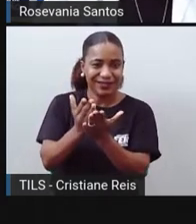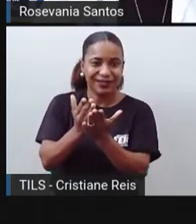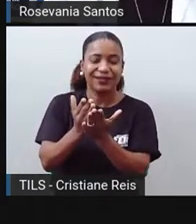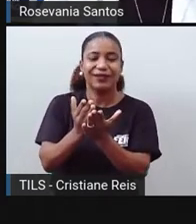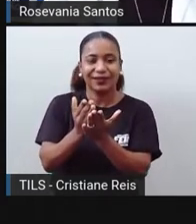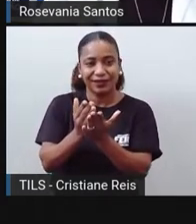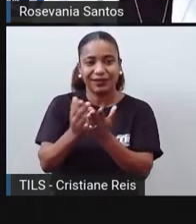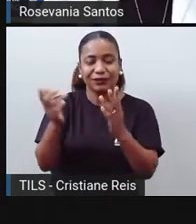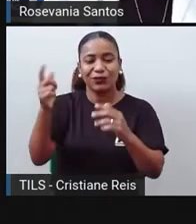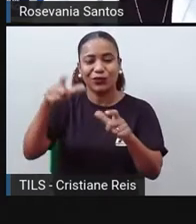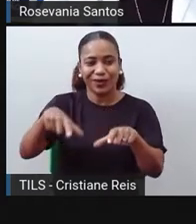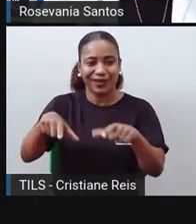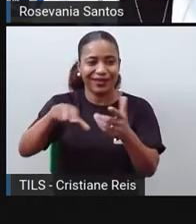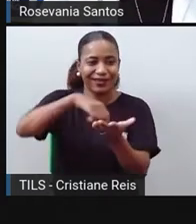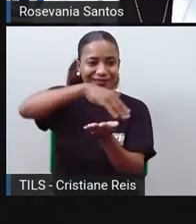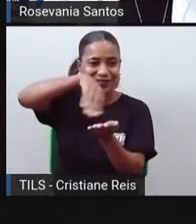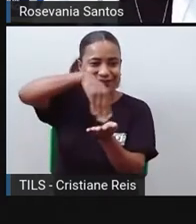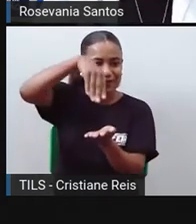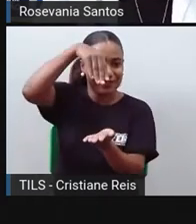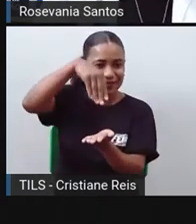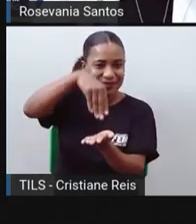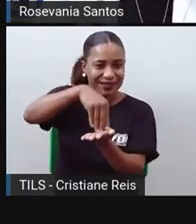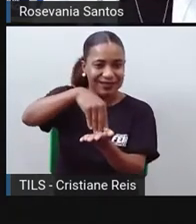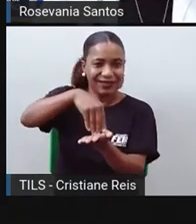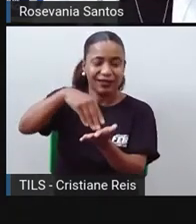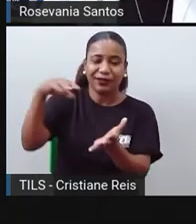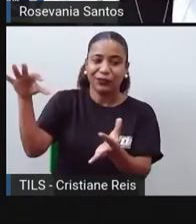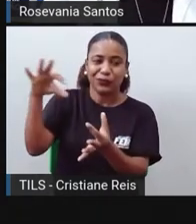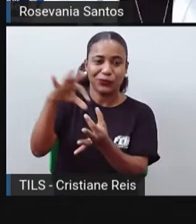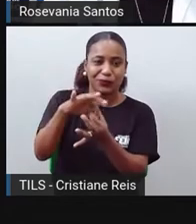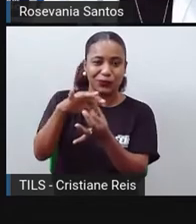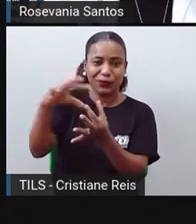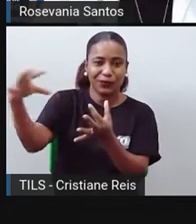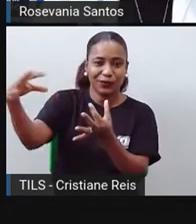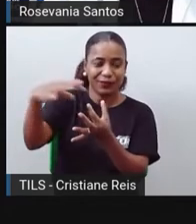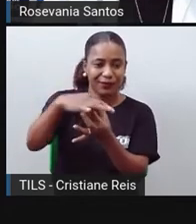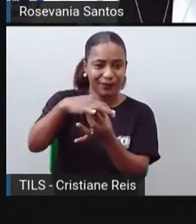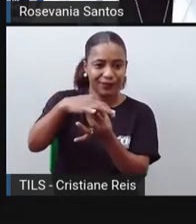do Oriente Médio. Então, eu percebo aqui essa junção,